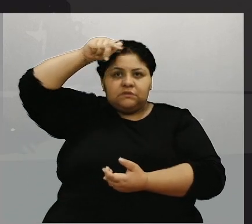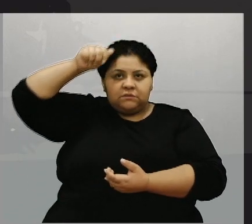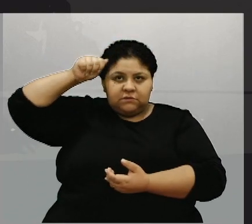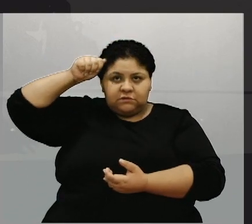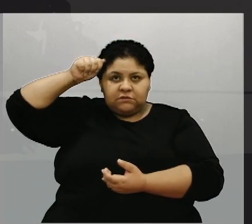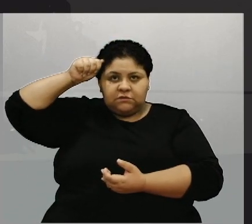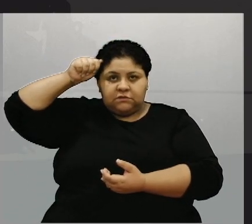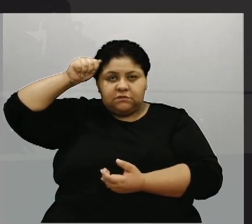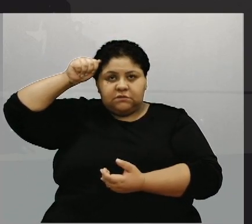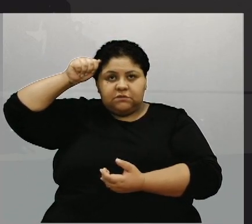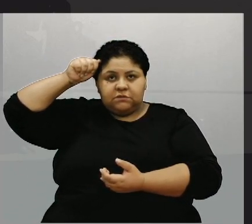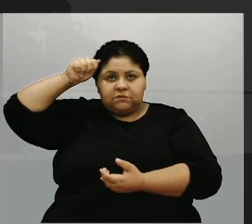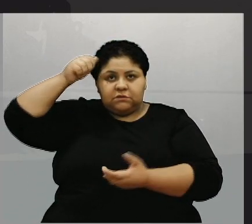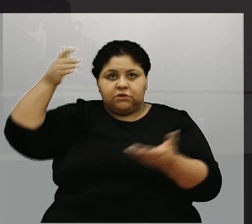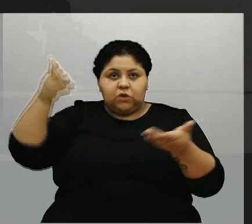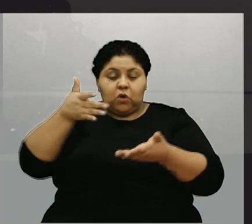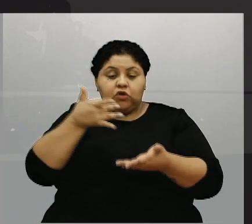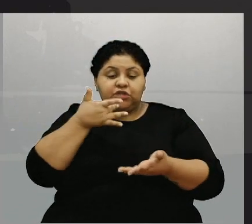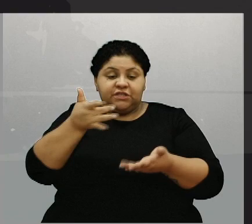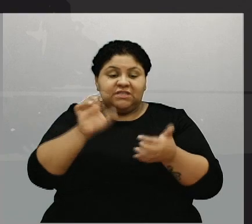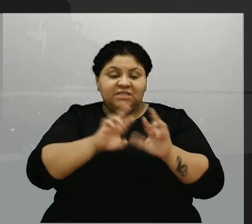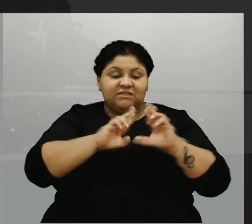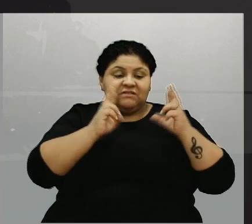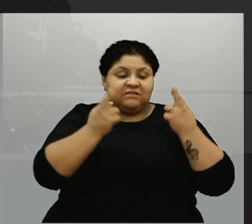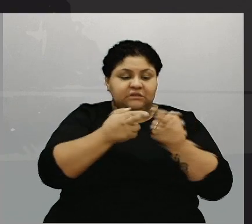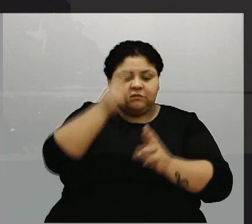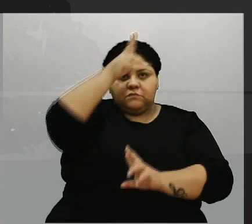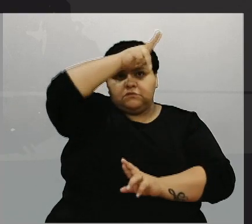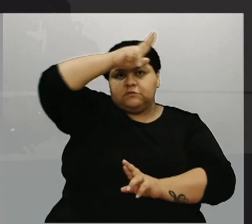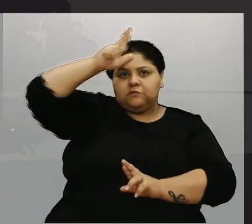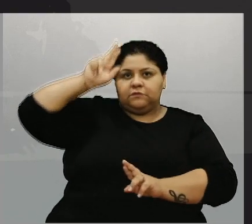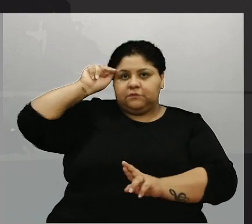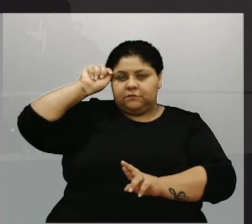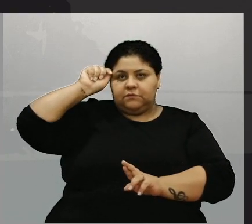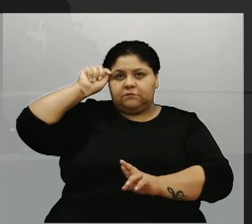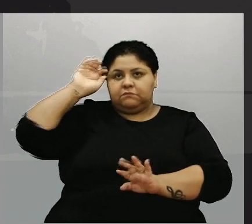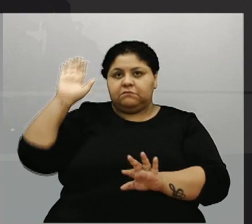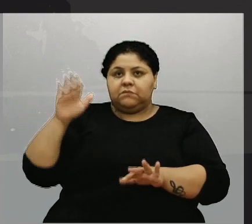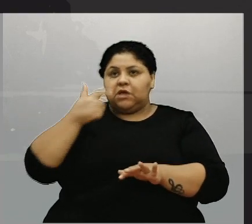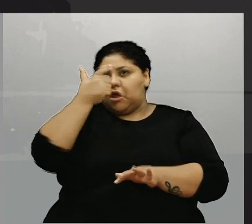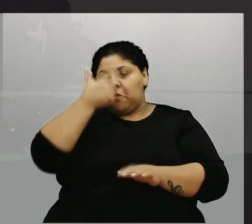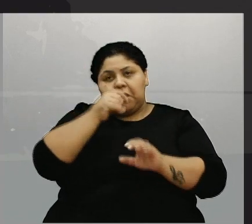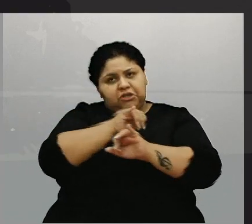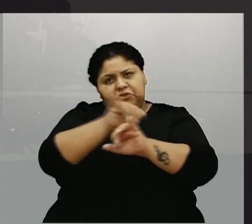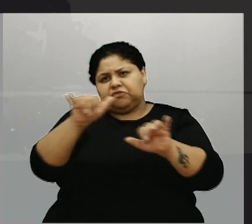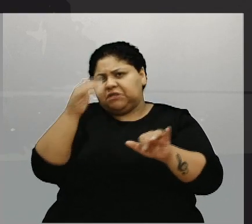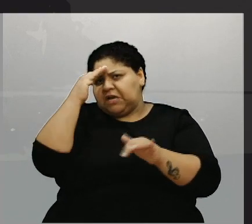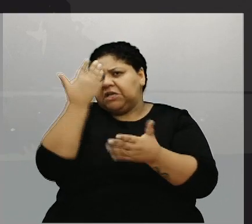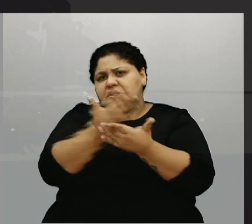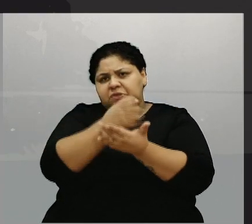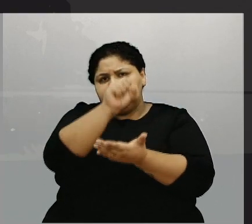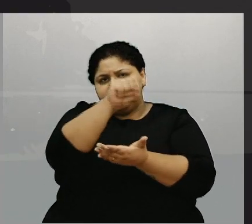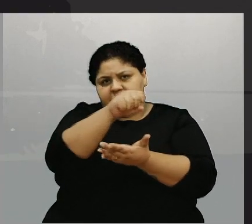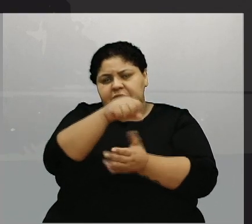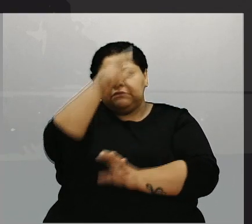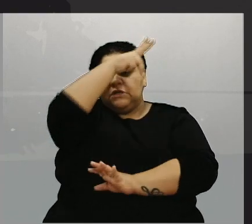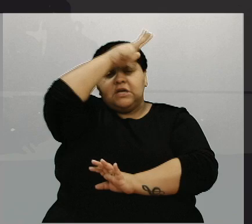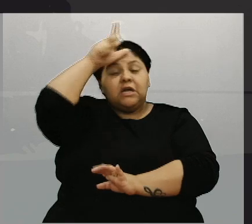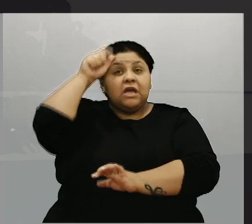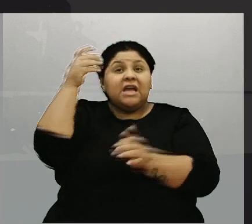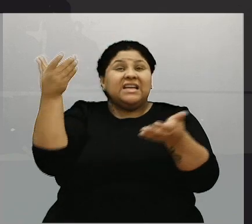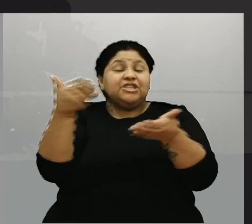à tarde nós teremos reunião com o prefeito, talvez ele vá anunciar isso, acredito que sim. As prefeituras já